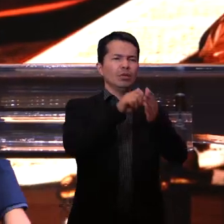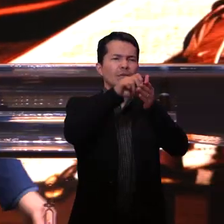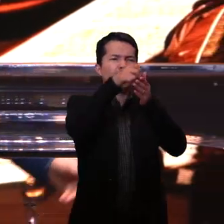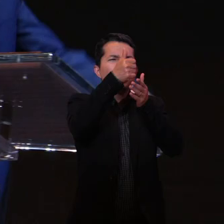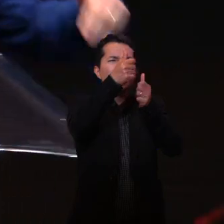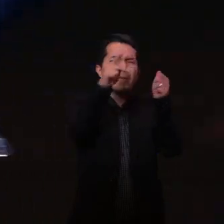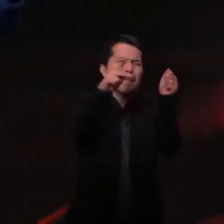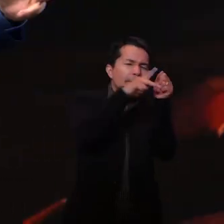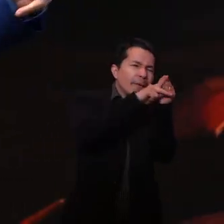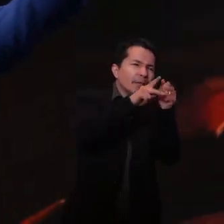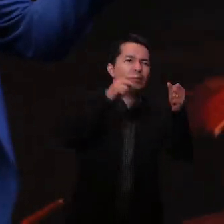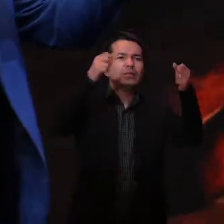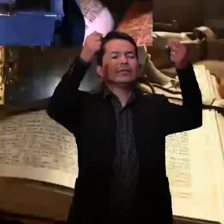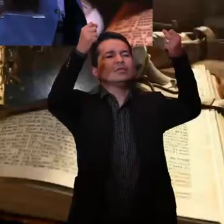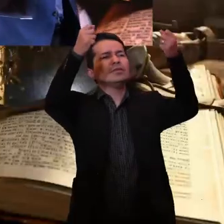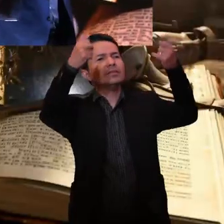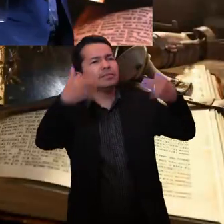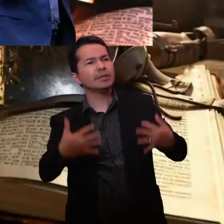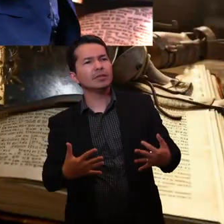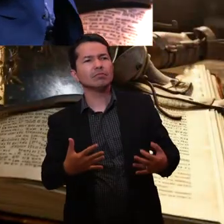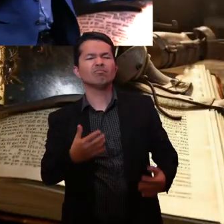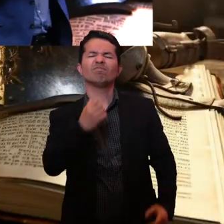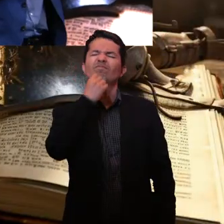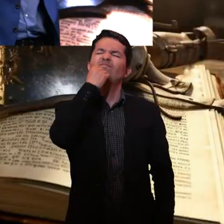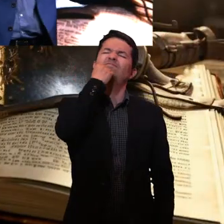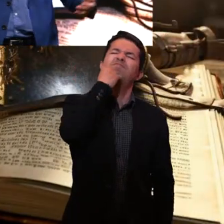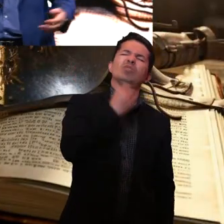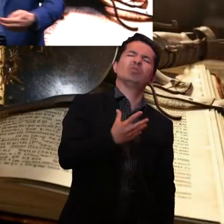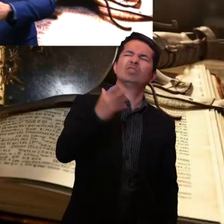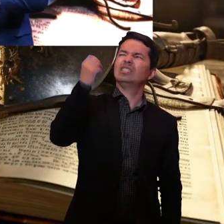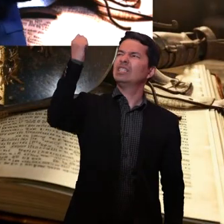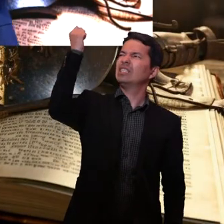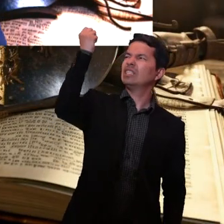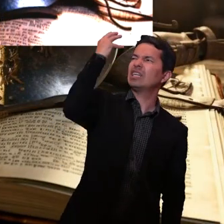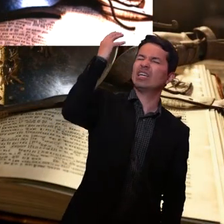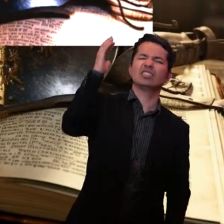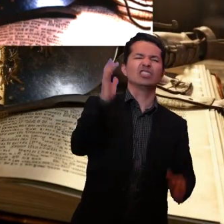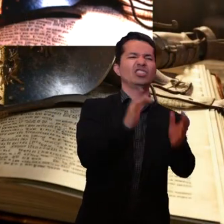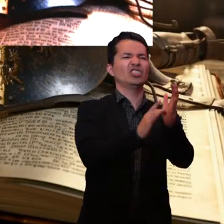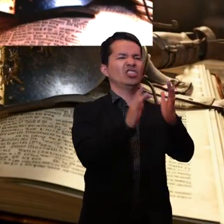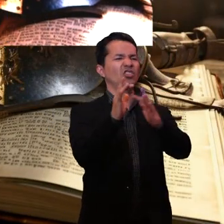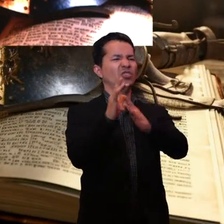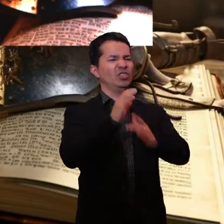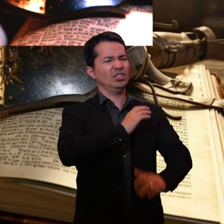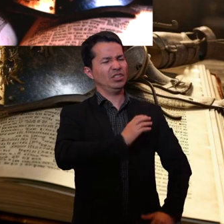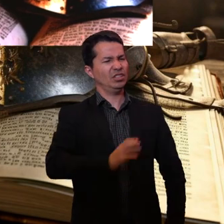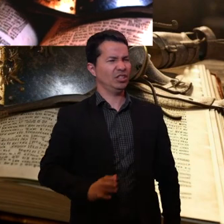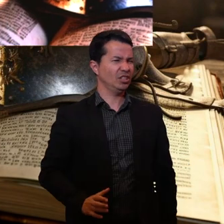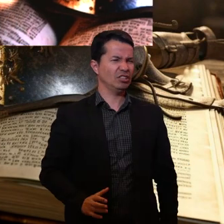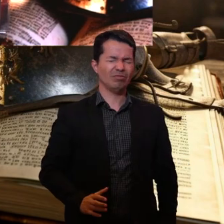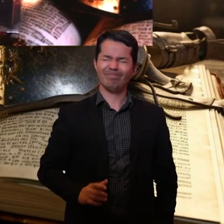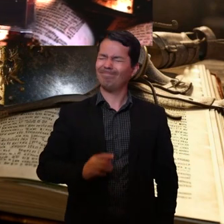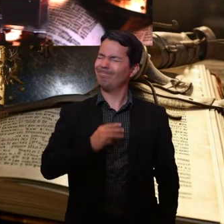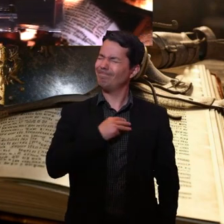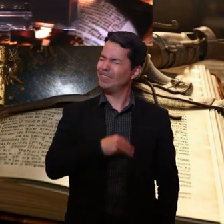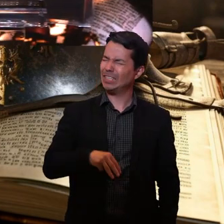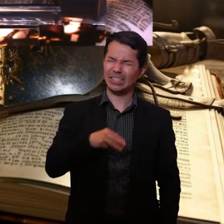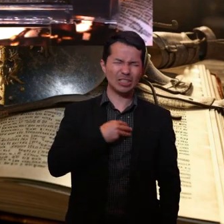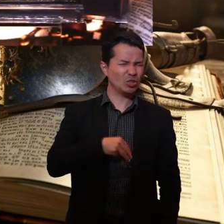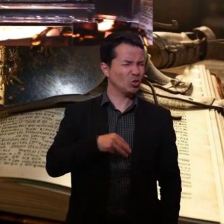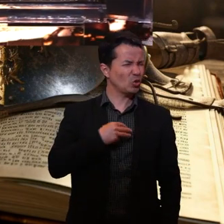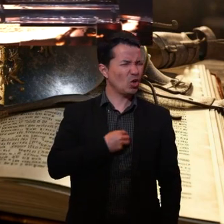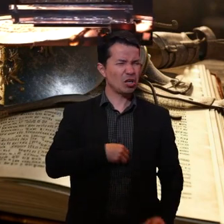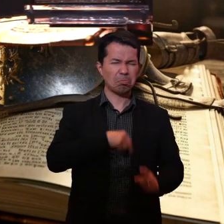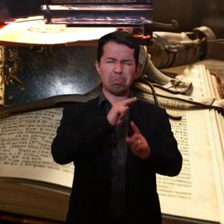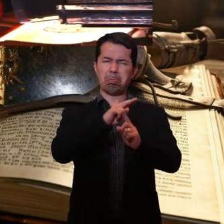dizer: bendita seja a graça de nosso Senhor Jesus Cristo, que segundo a sua muita misericórdia, nos regenerou